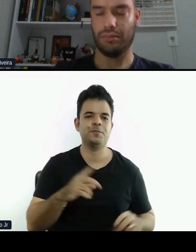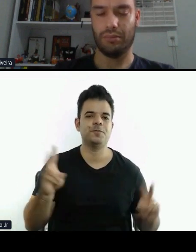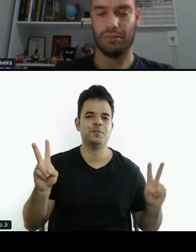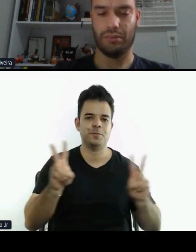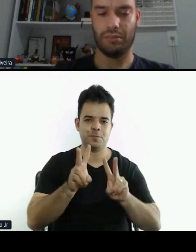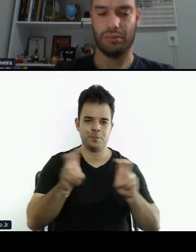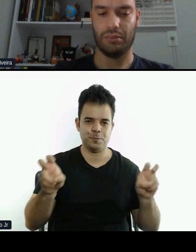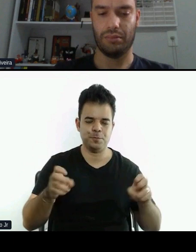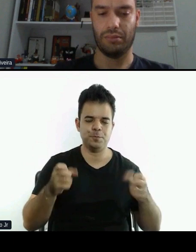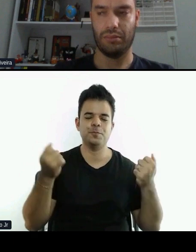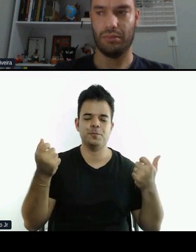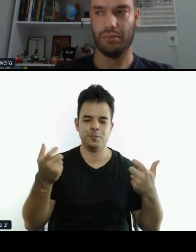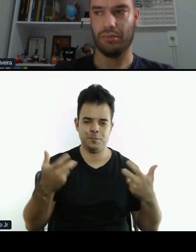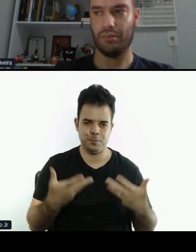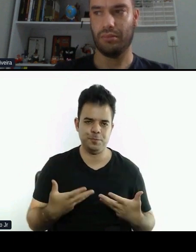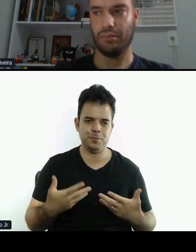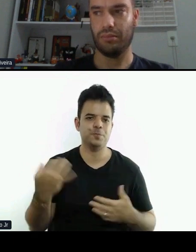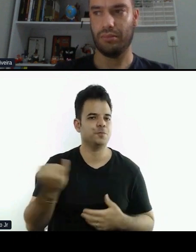né?